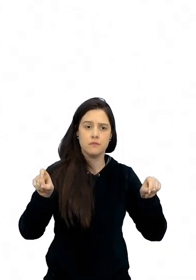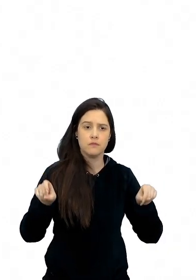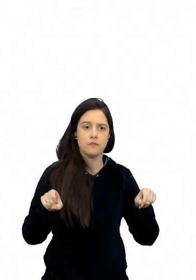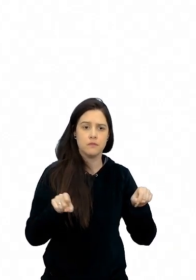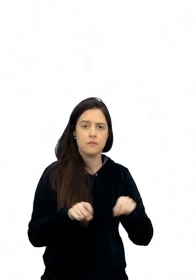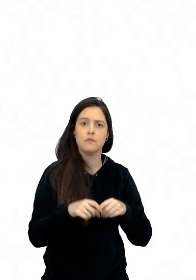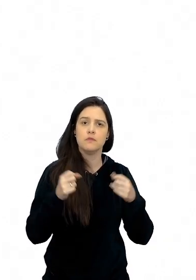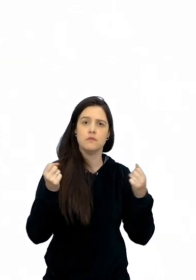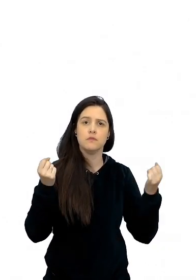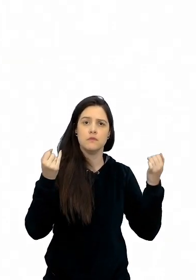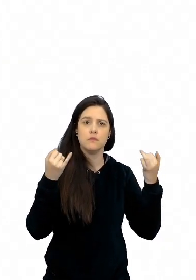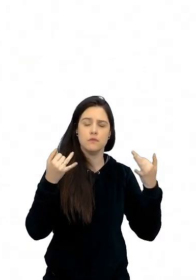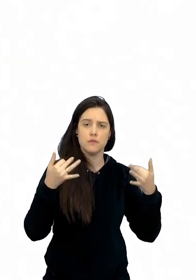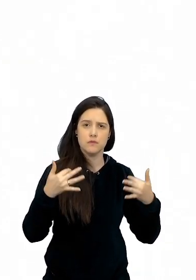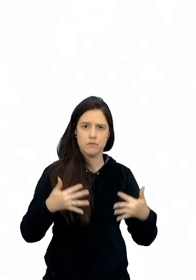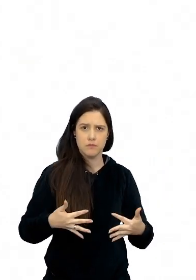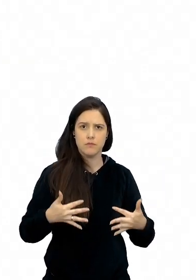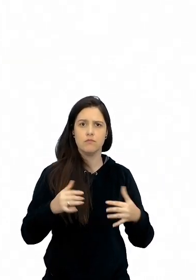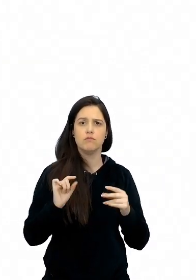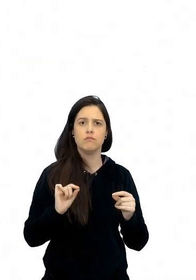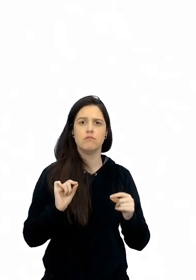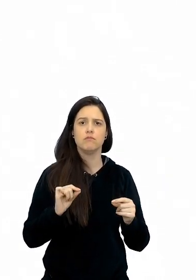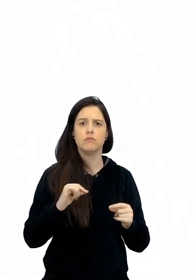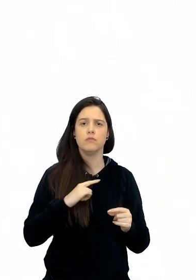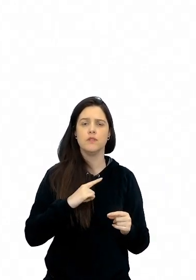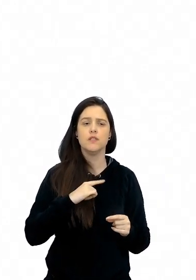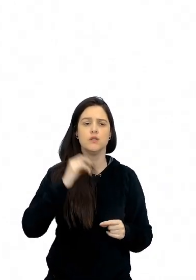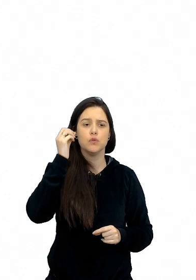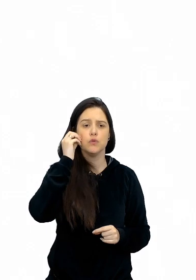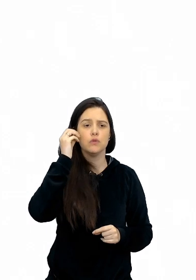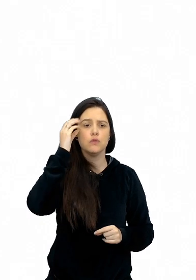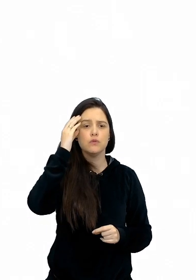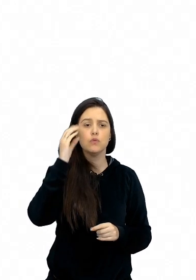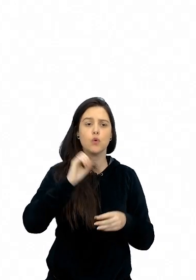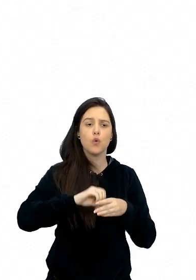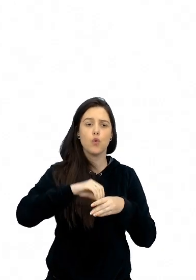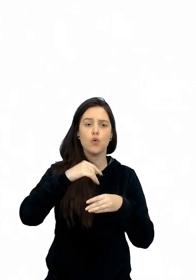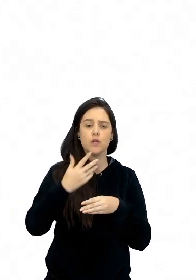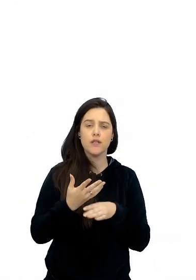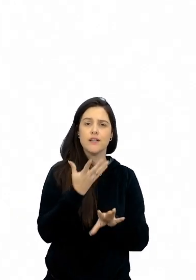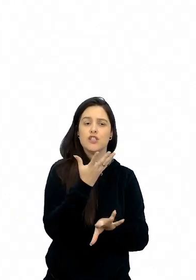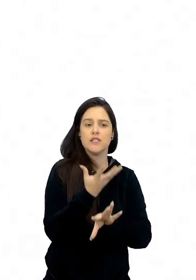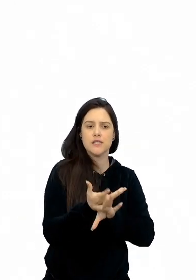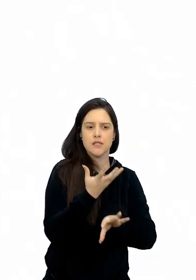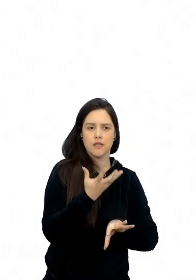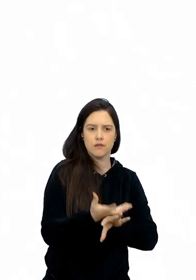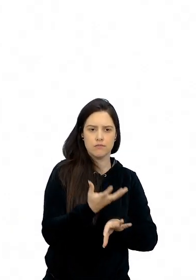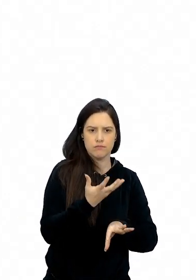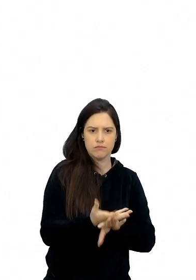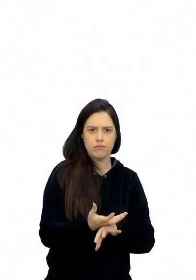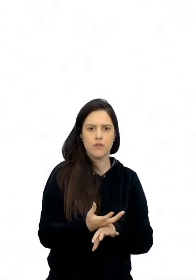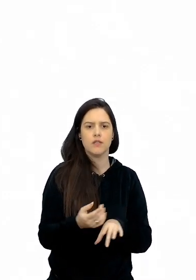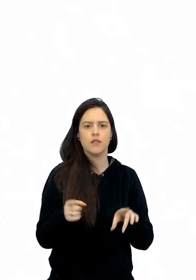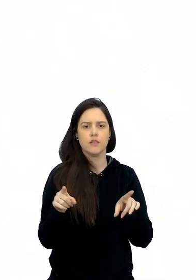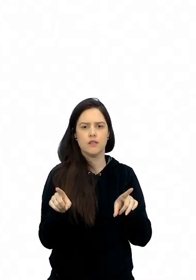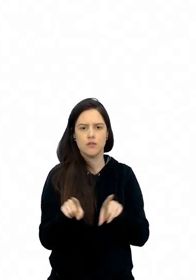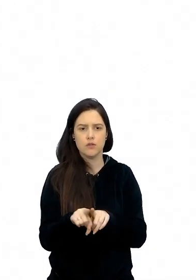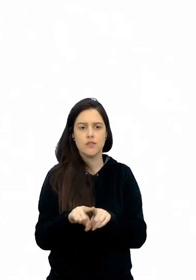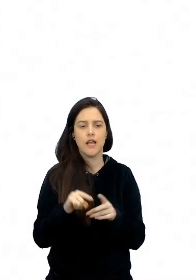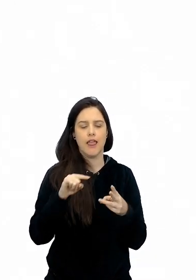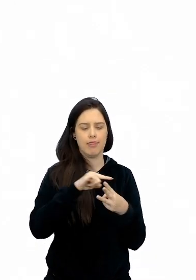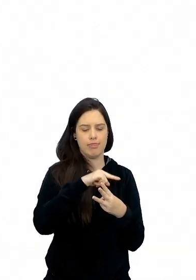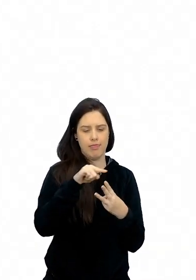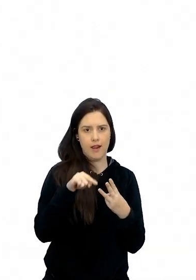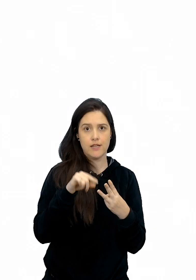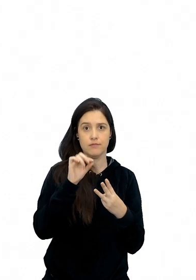ele explica bem, né, o que é esse conhecimento do conteúdo da disciplina, ele tem esses 3 pontos